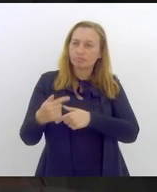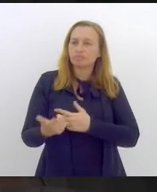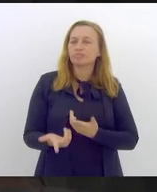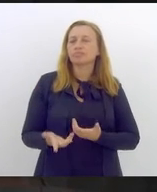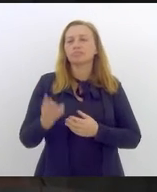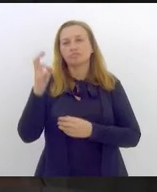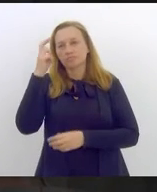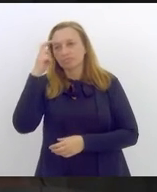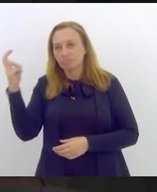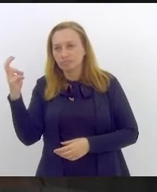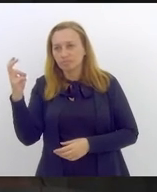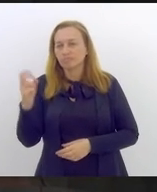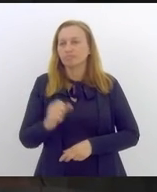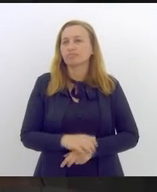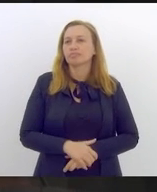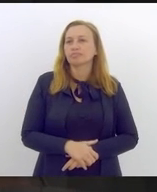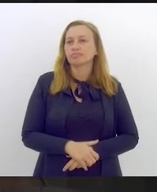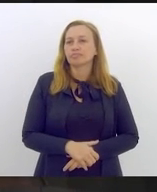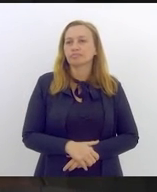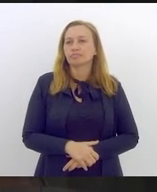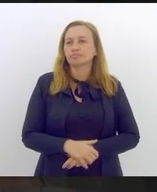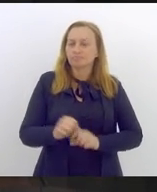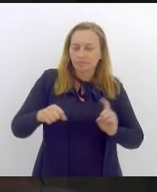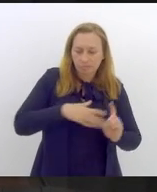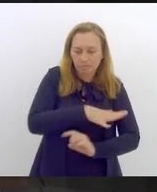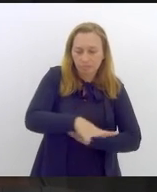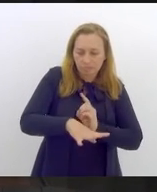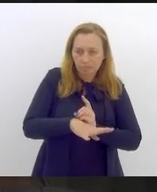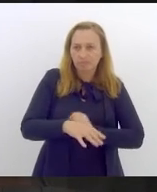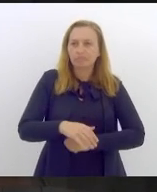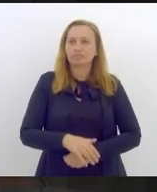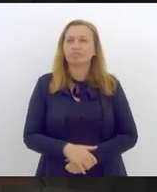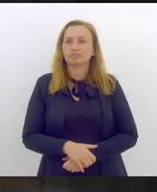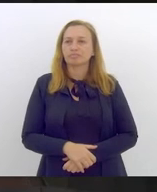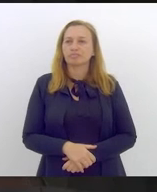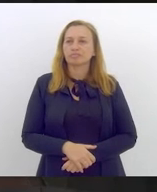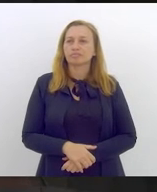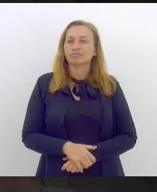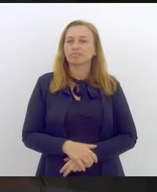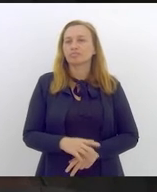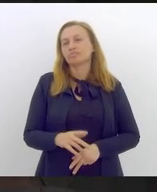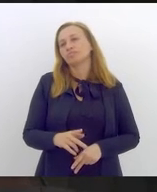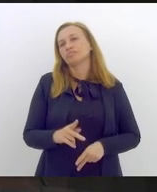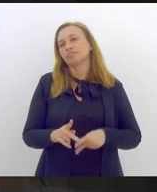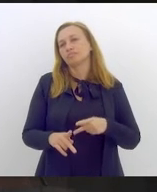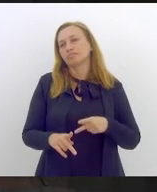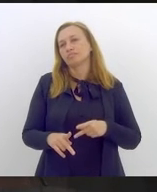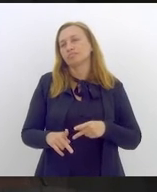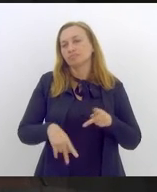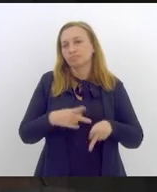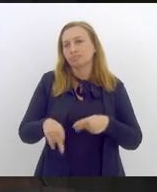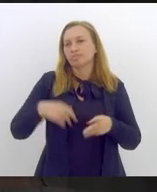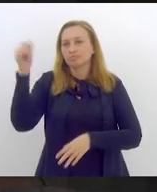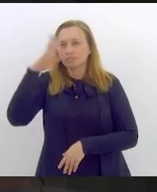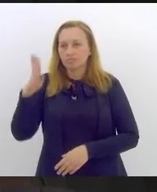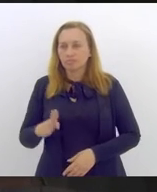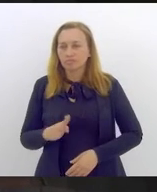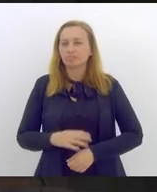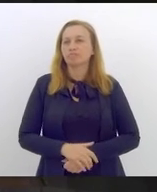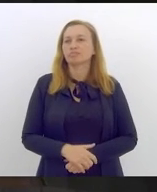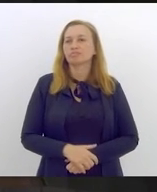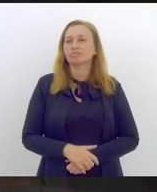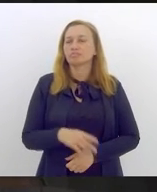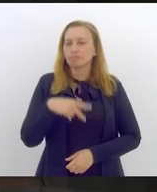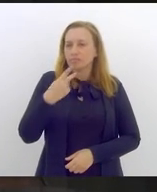origens culturais das origens sociais é da civilização brasileira eu quero me deter